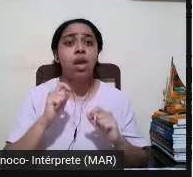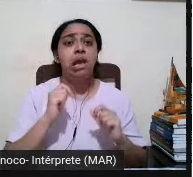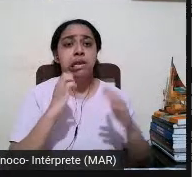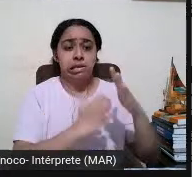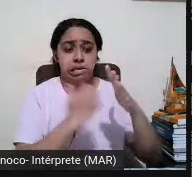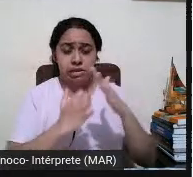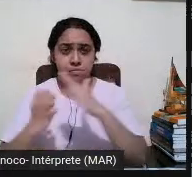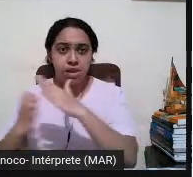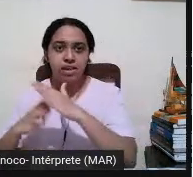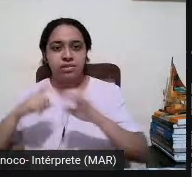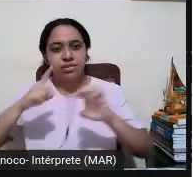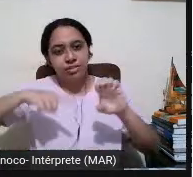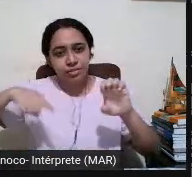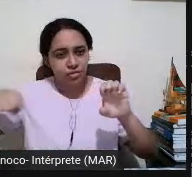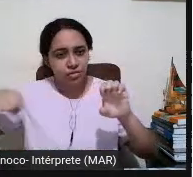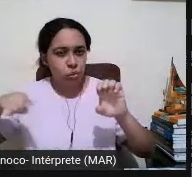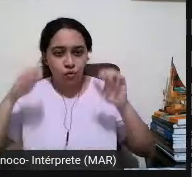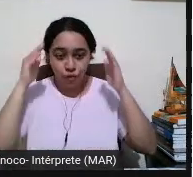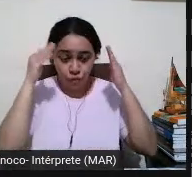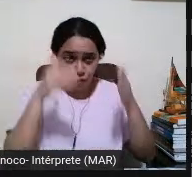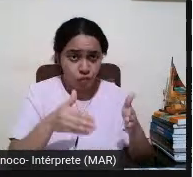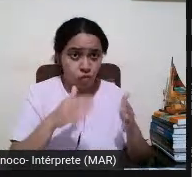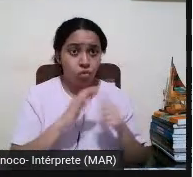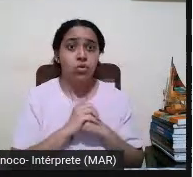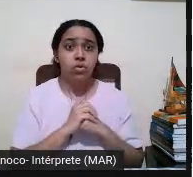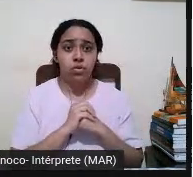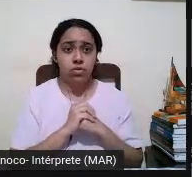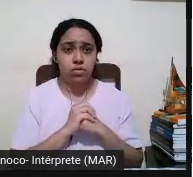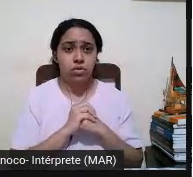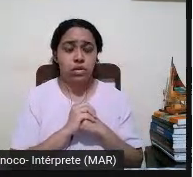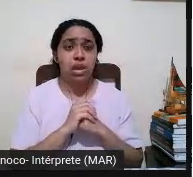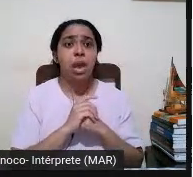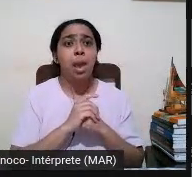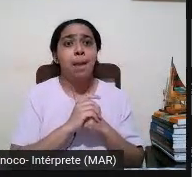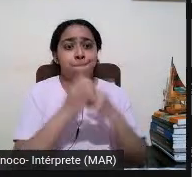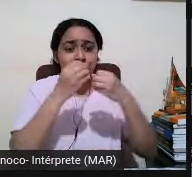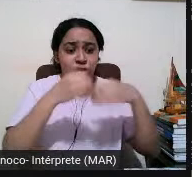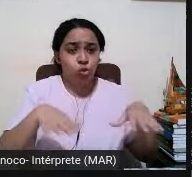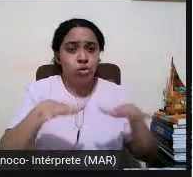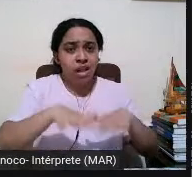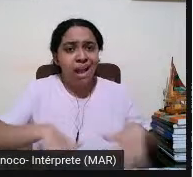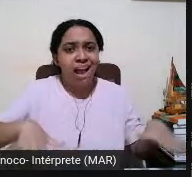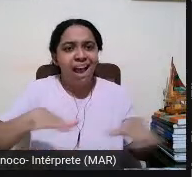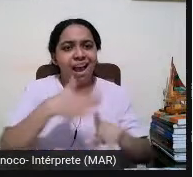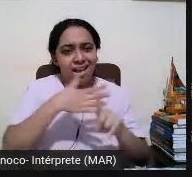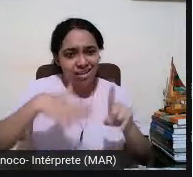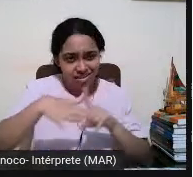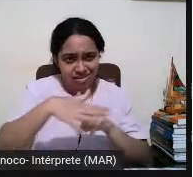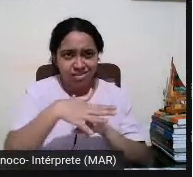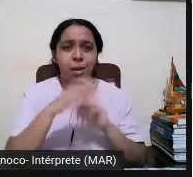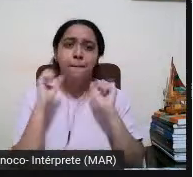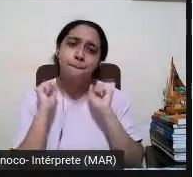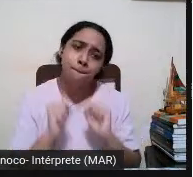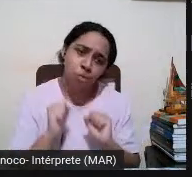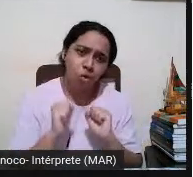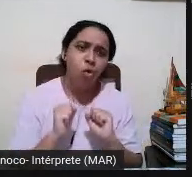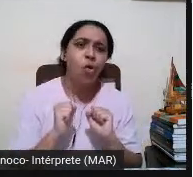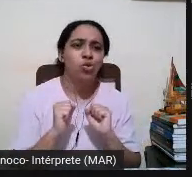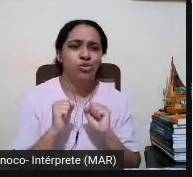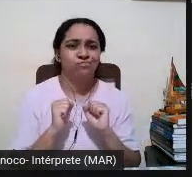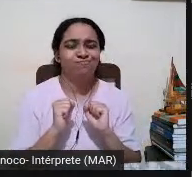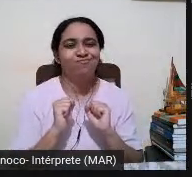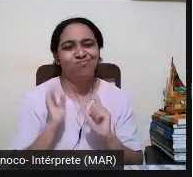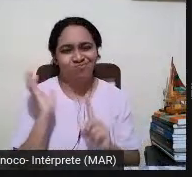são considerados como jipe significativa degradação ambiental Ou seja que podem vir a causar